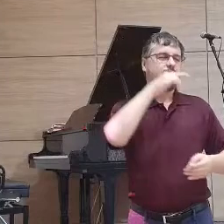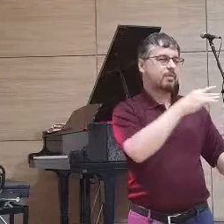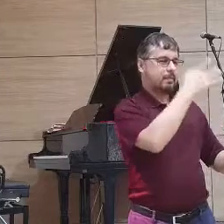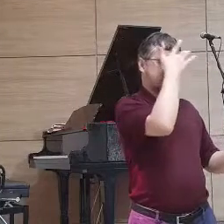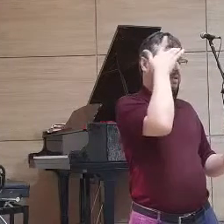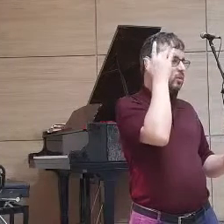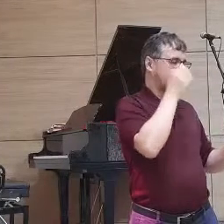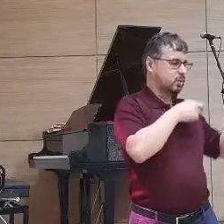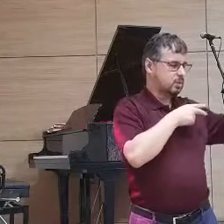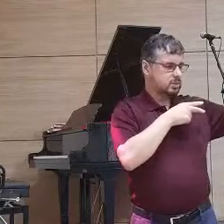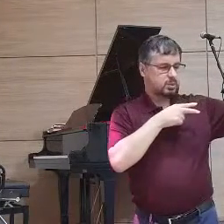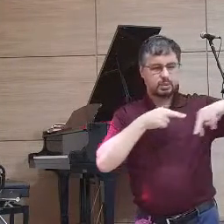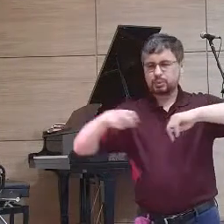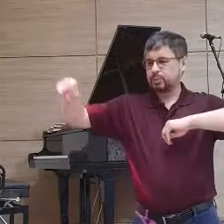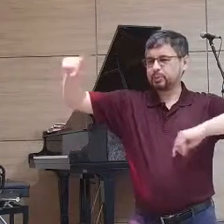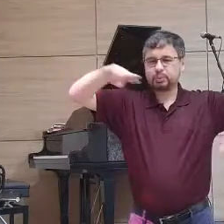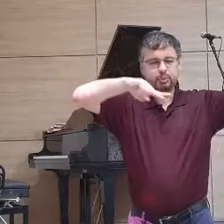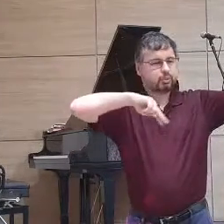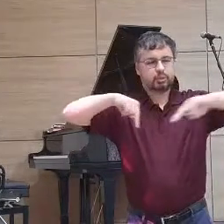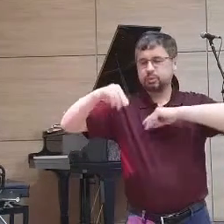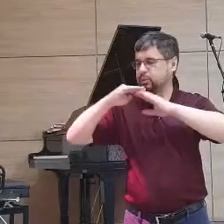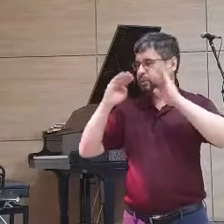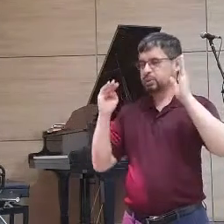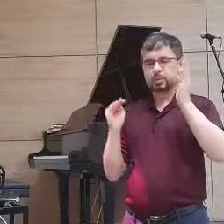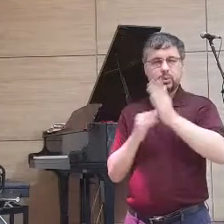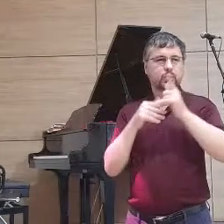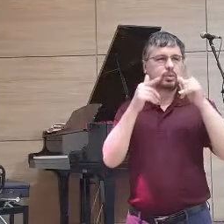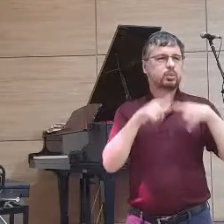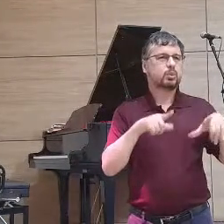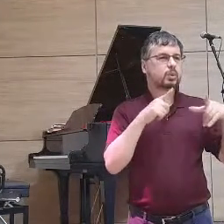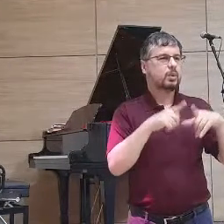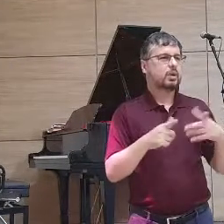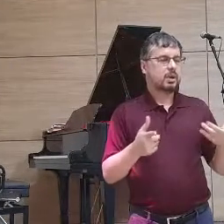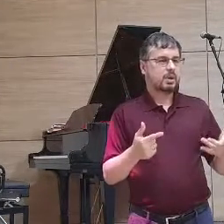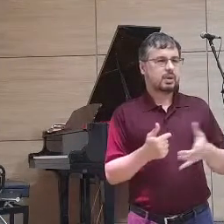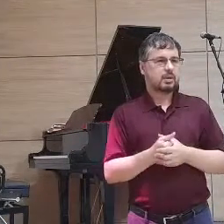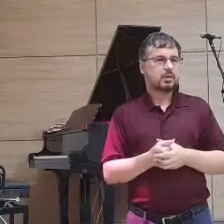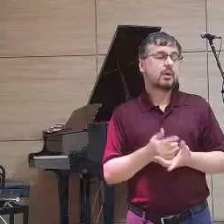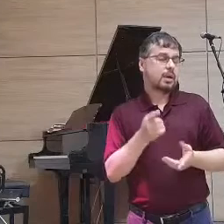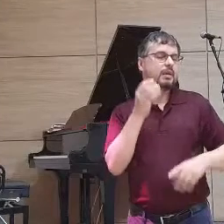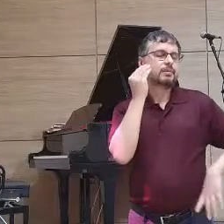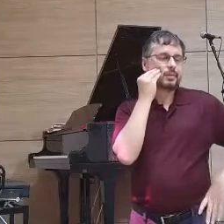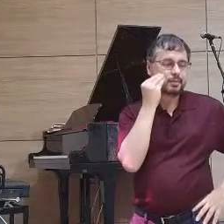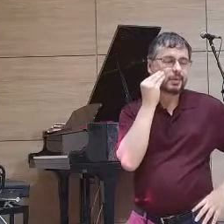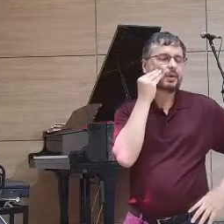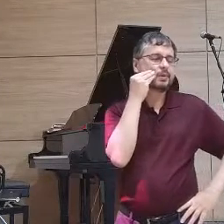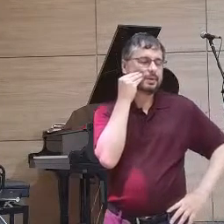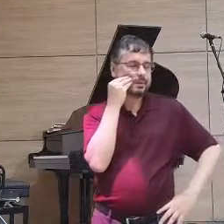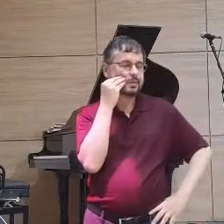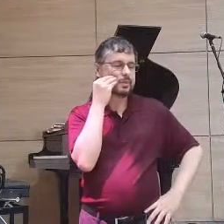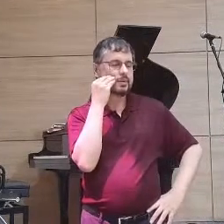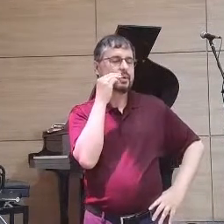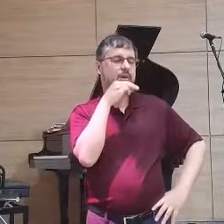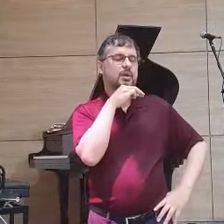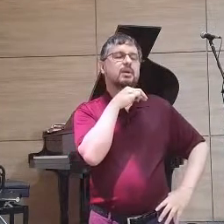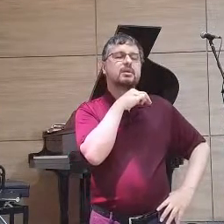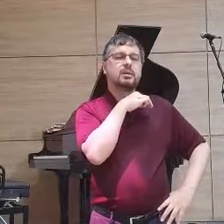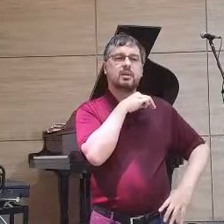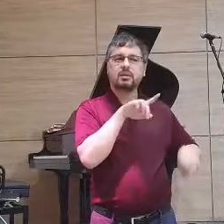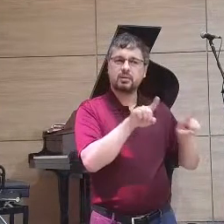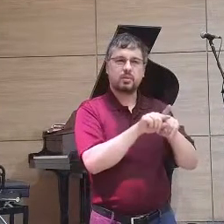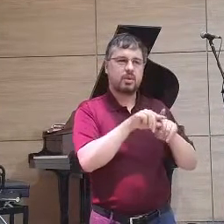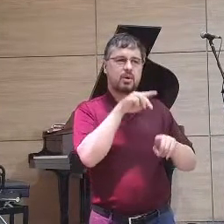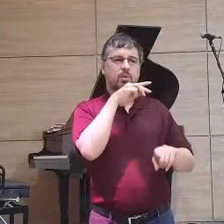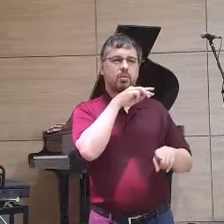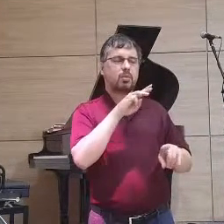e daqui a gente faz porque essa é a nossa experiência experiência lá de de Marcos vamos fazer uma